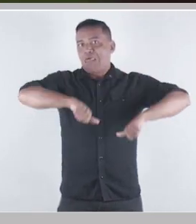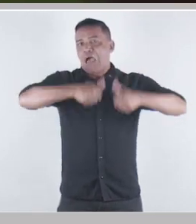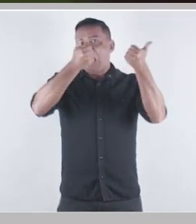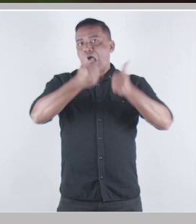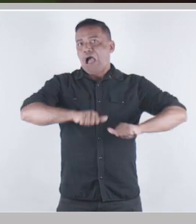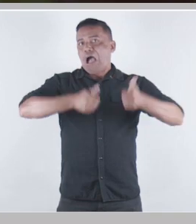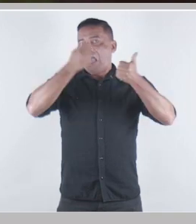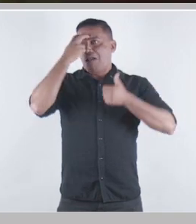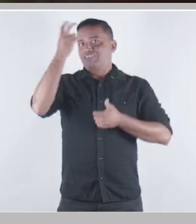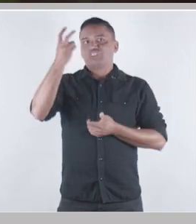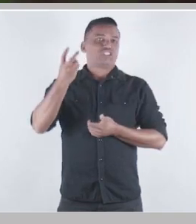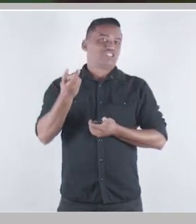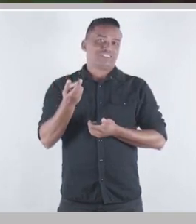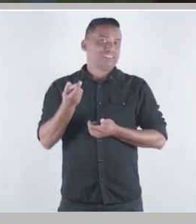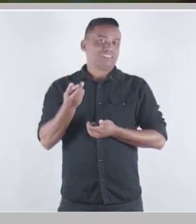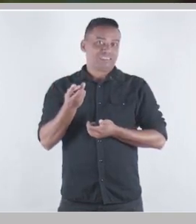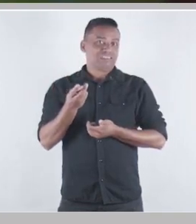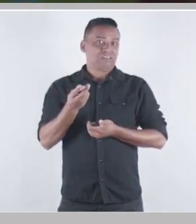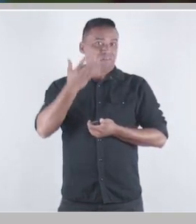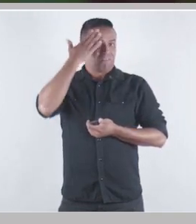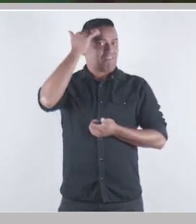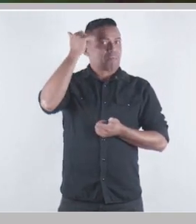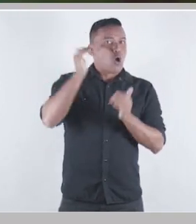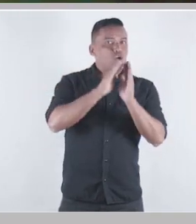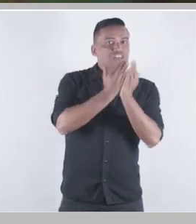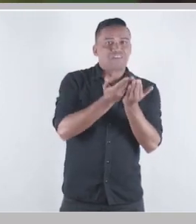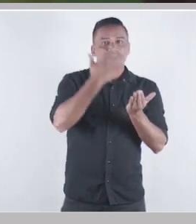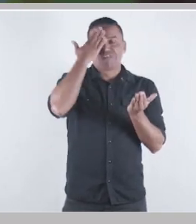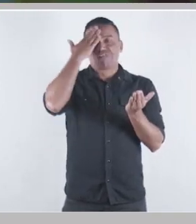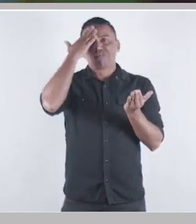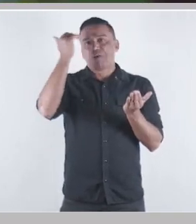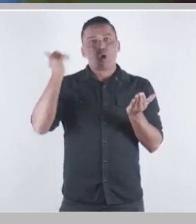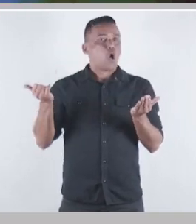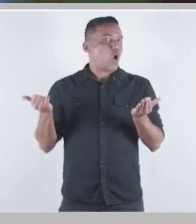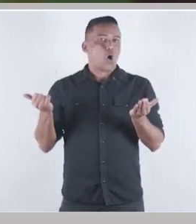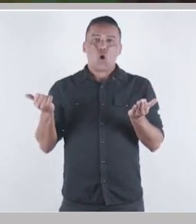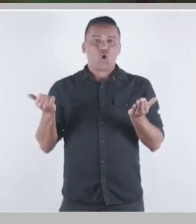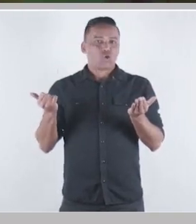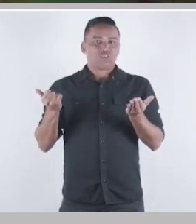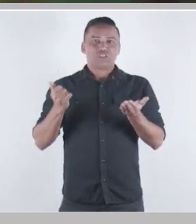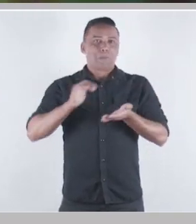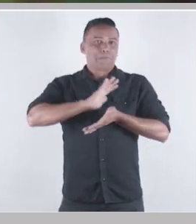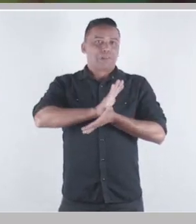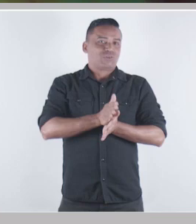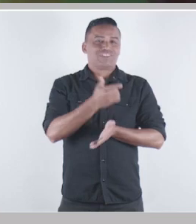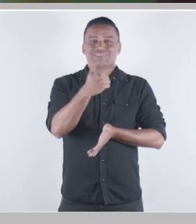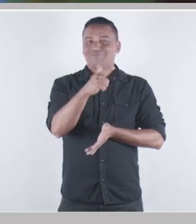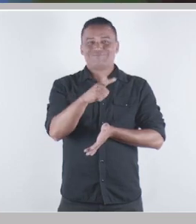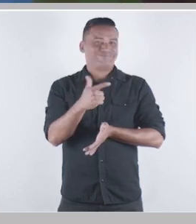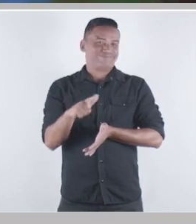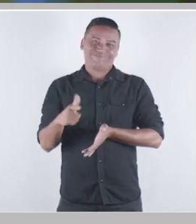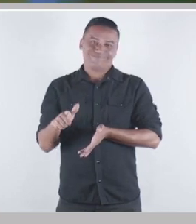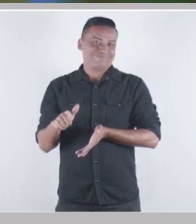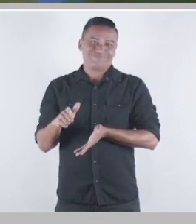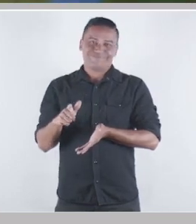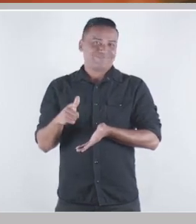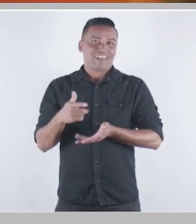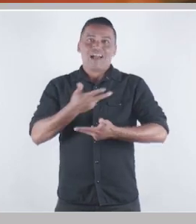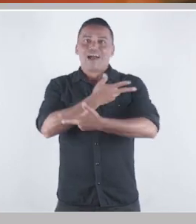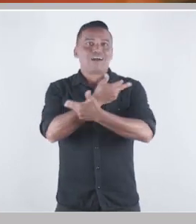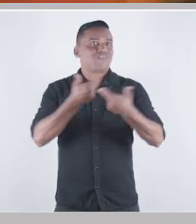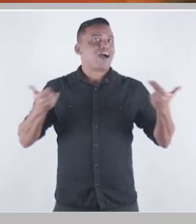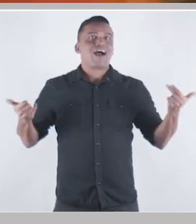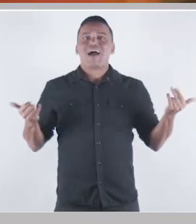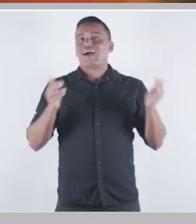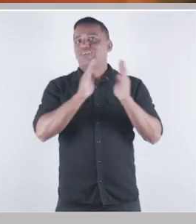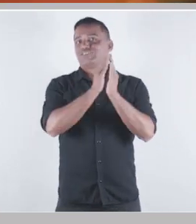preconceito com best-sellers assim. Eu acredito até que ele virou um leitor mais assíduo por causa dos